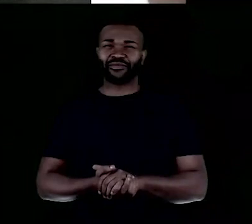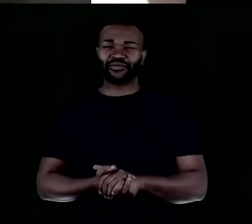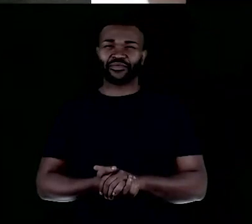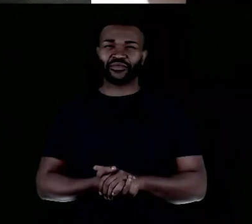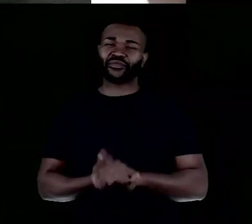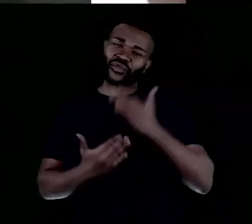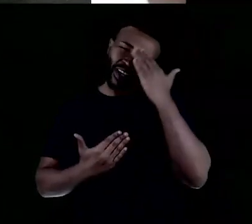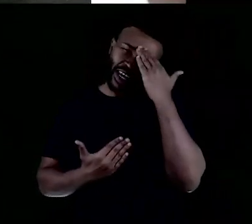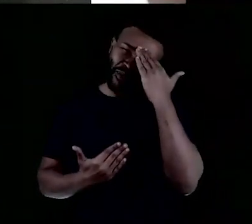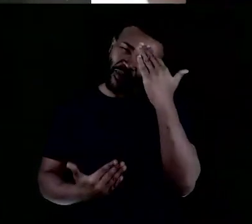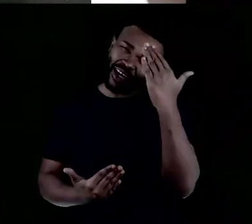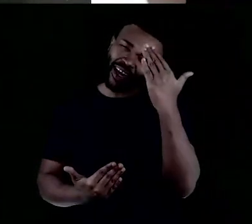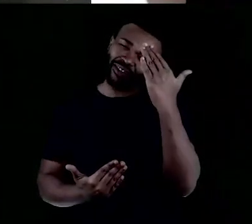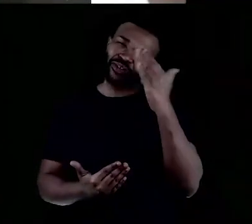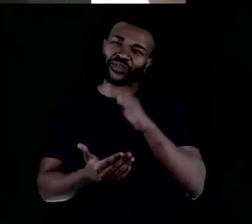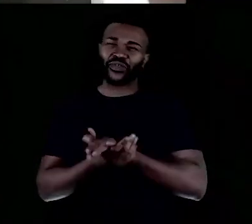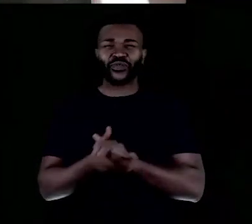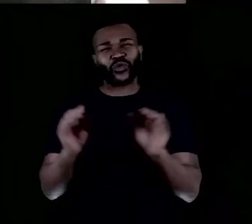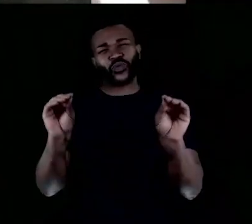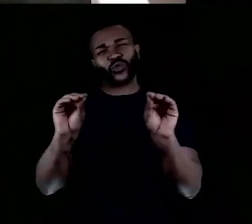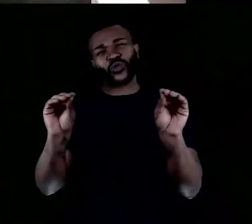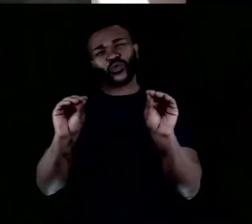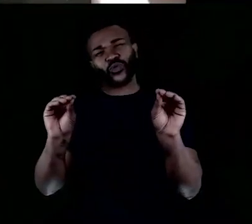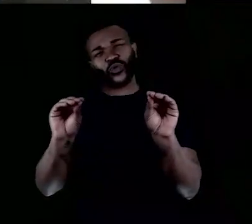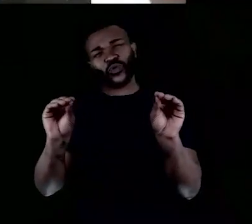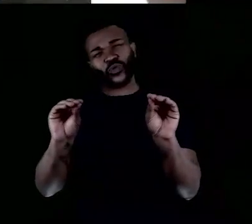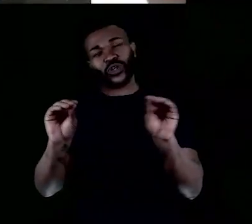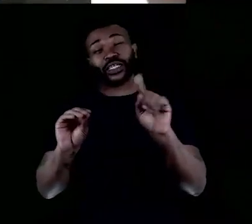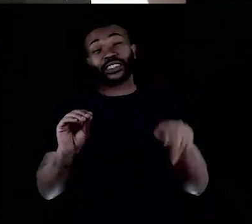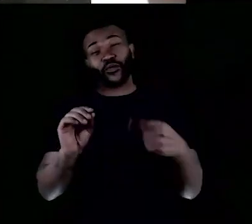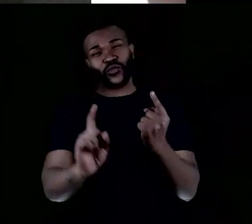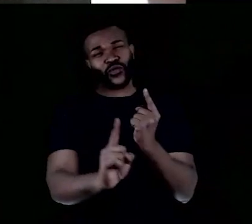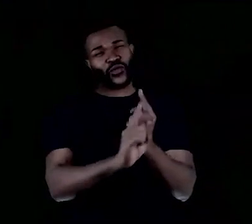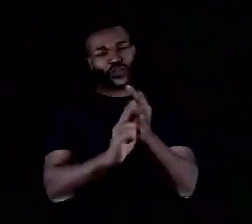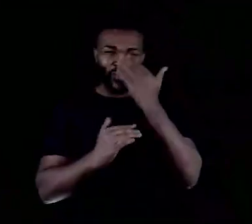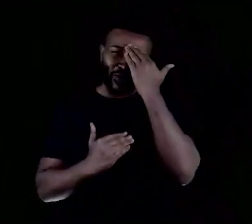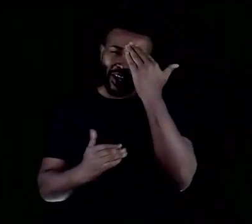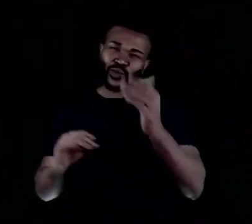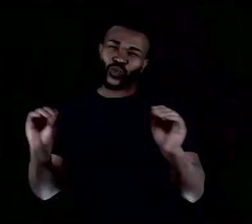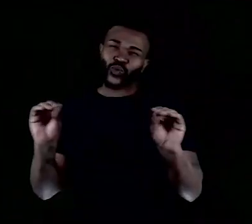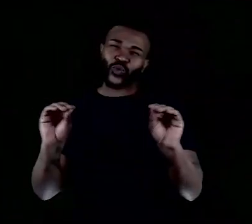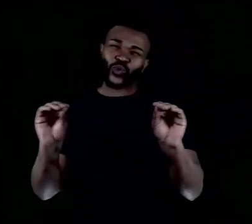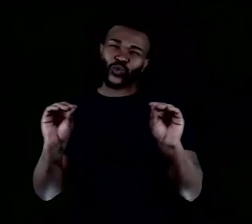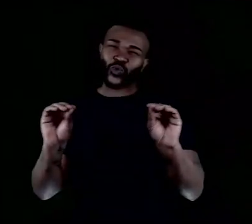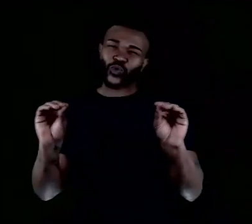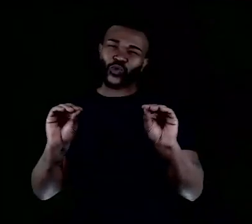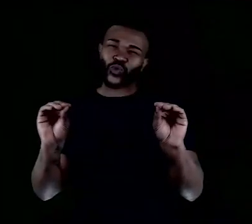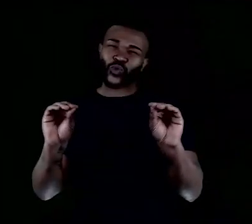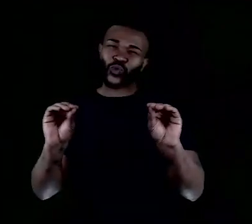contra o nada. Uau! Obrigado, Marcos. Beijos.